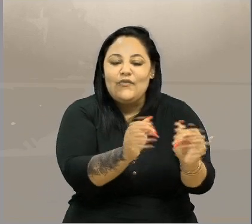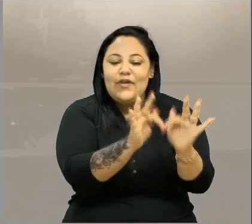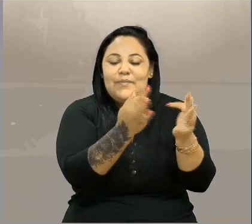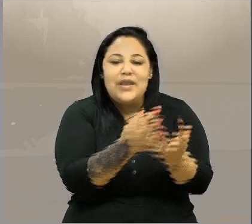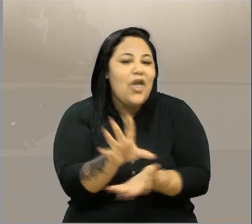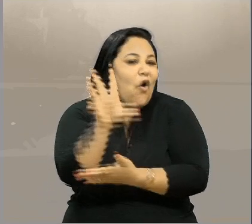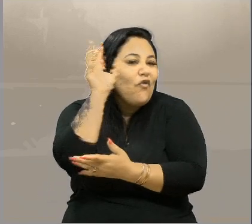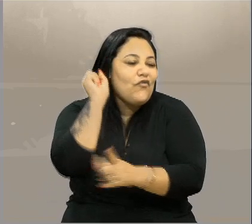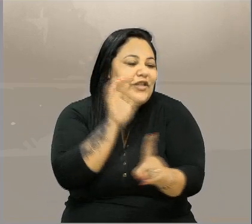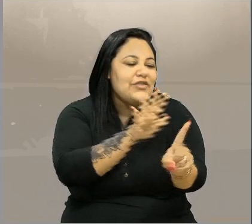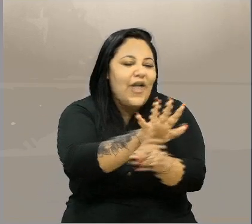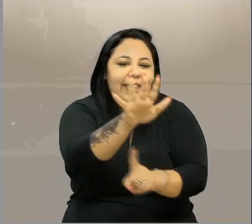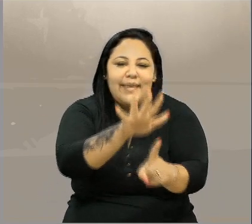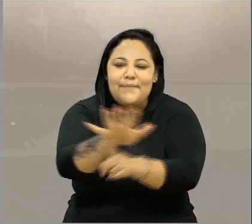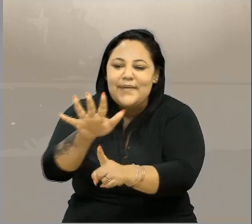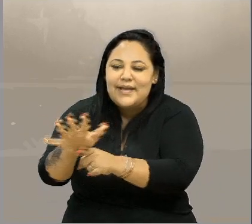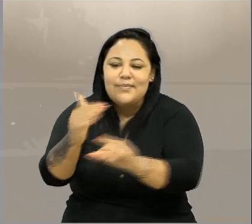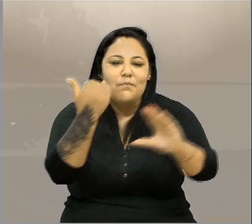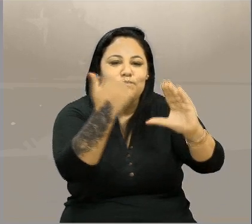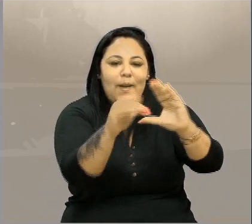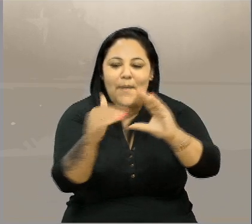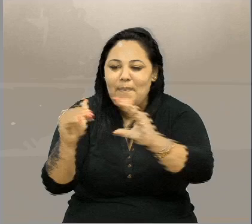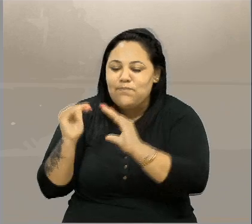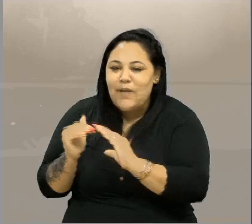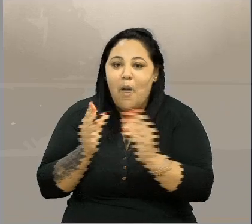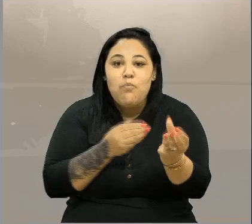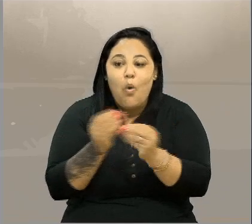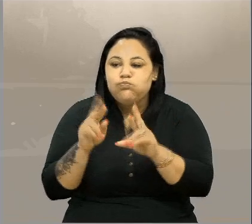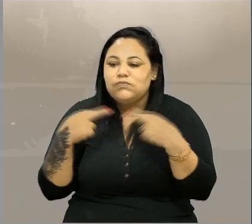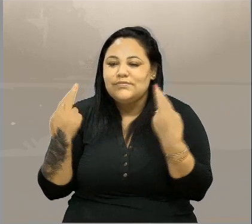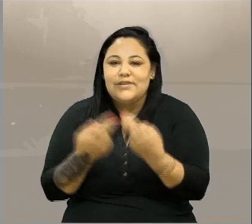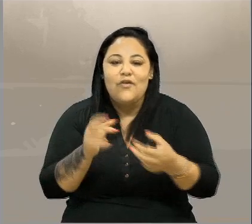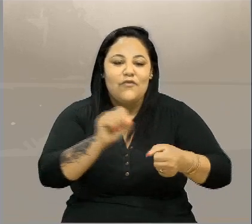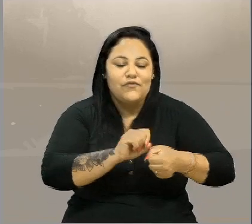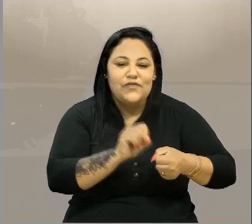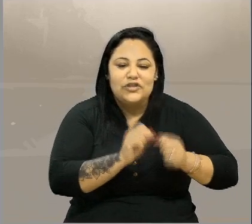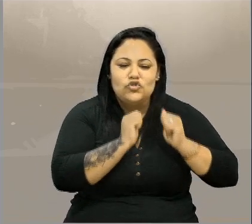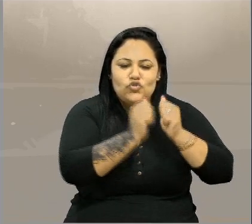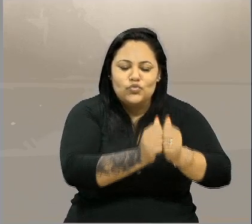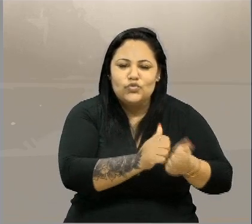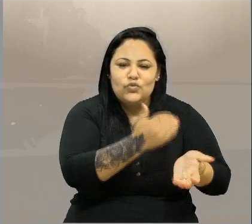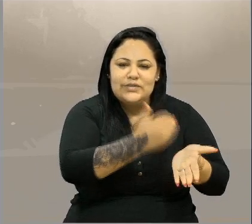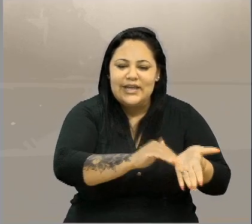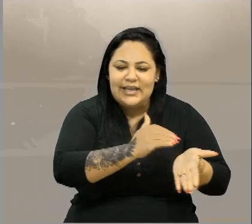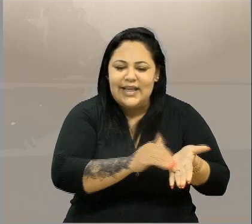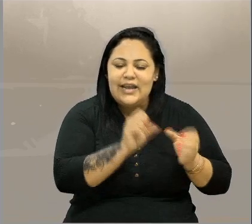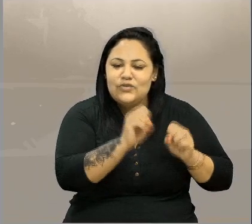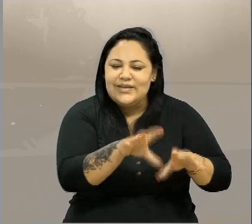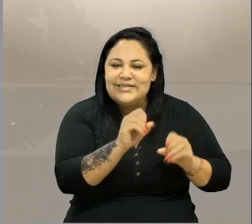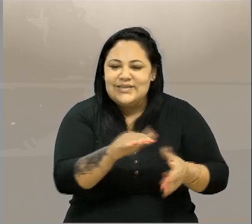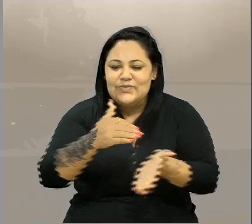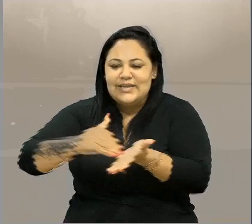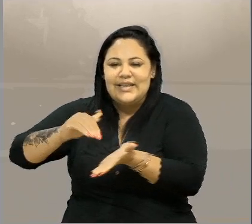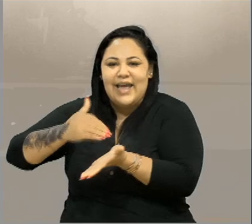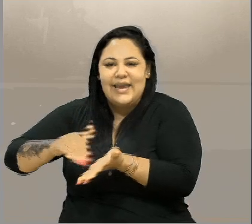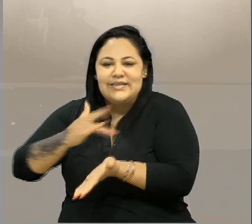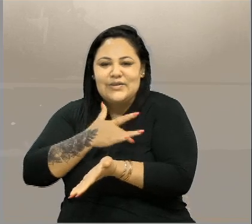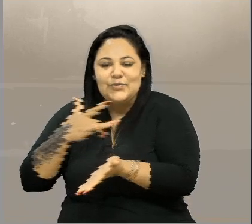encaminhando. Foram inúmeras as reuniões que fizemos com secretária de Educação, secretária de Saúde.